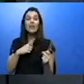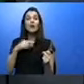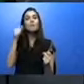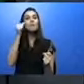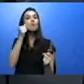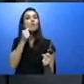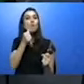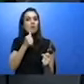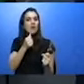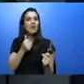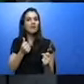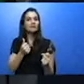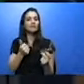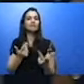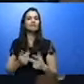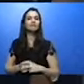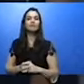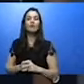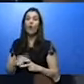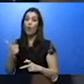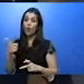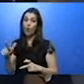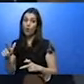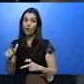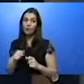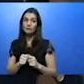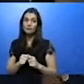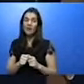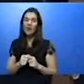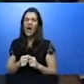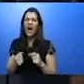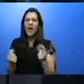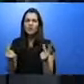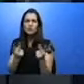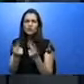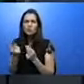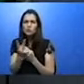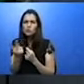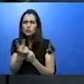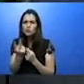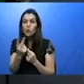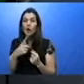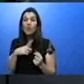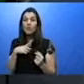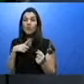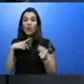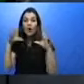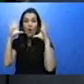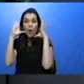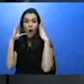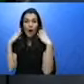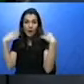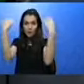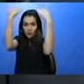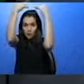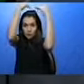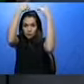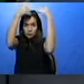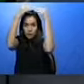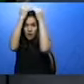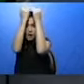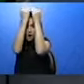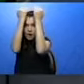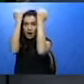mulher, tá? Outra, as duas mulheres trazem o cabelo repartido